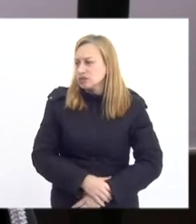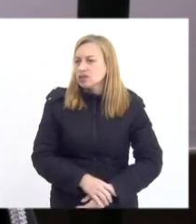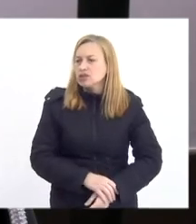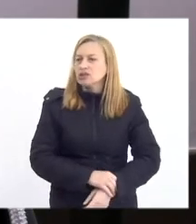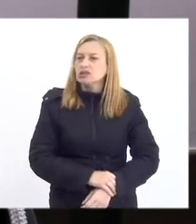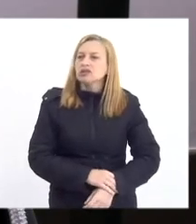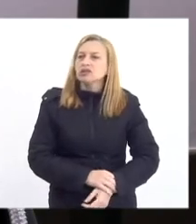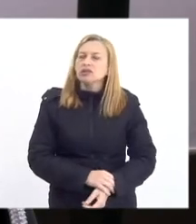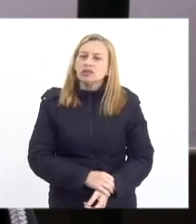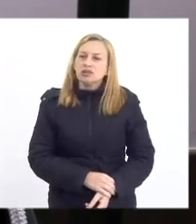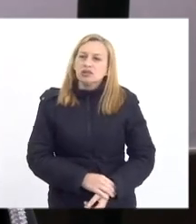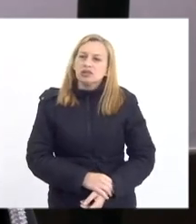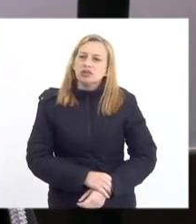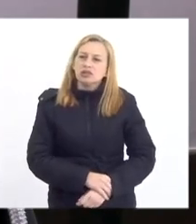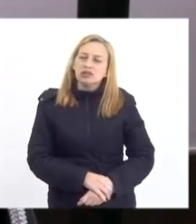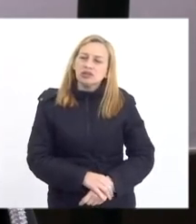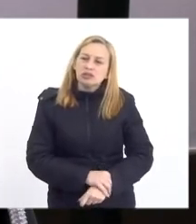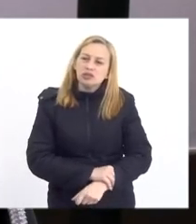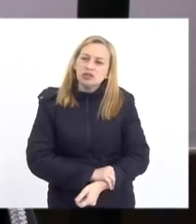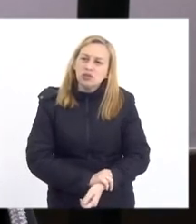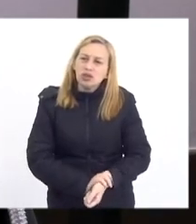É só para a gente acertar isso.